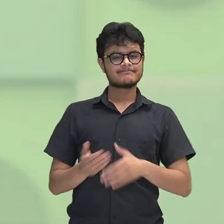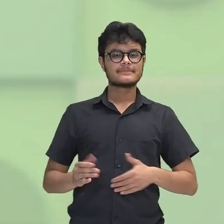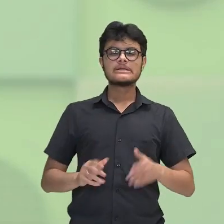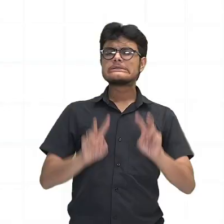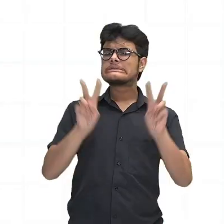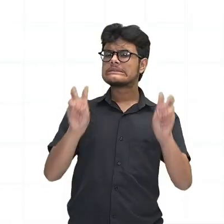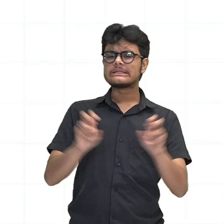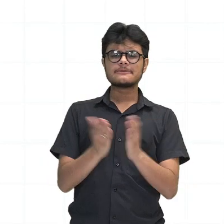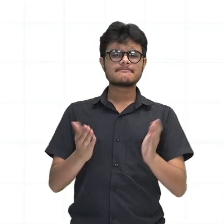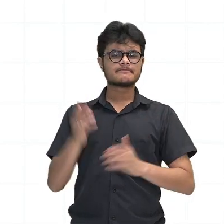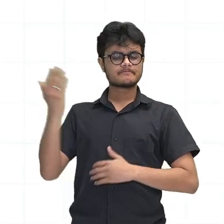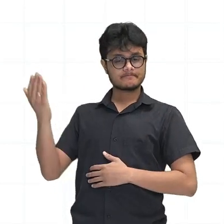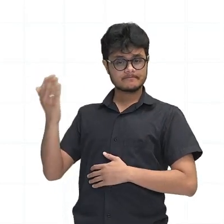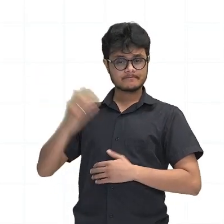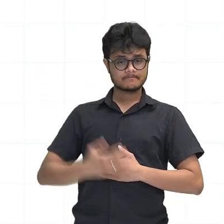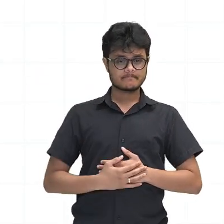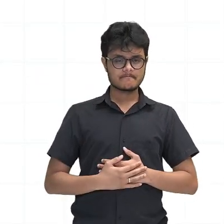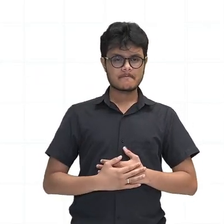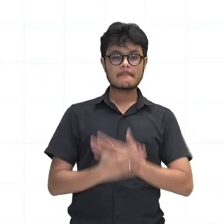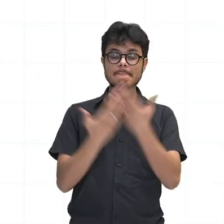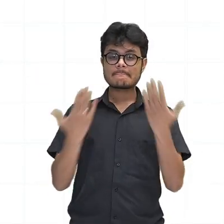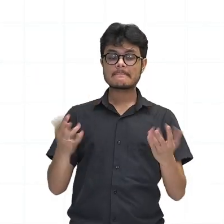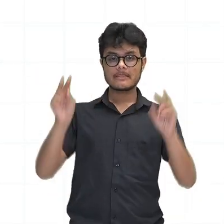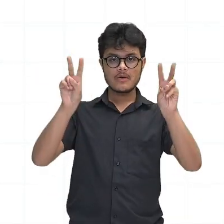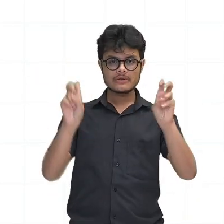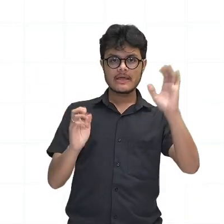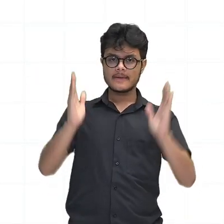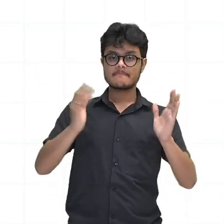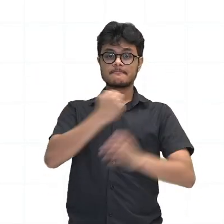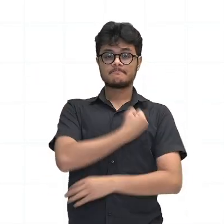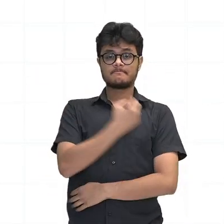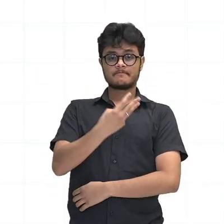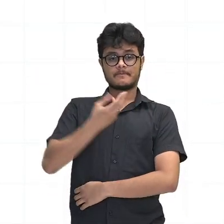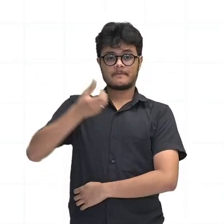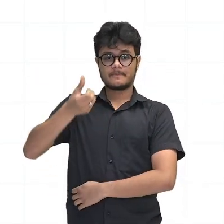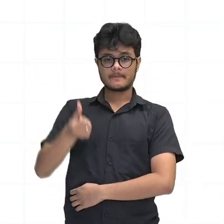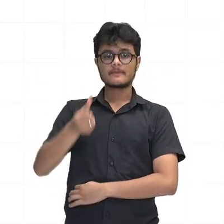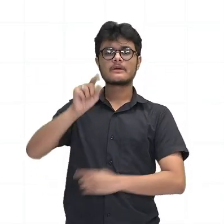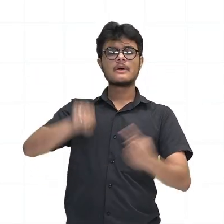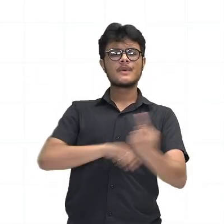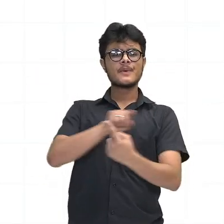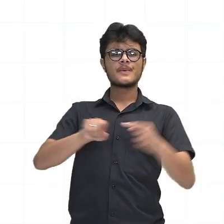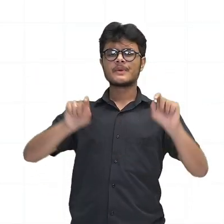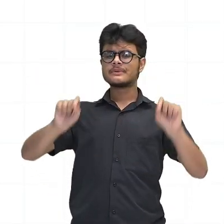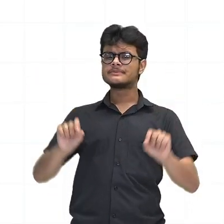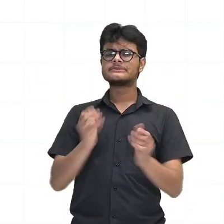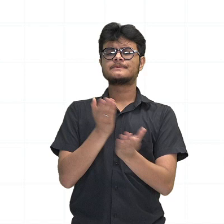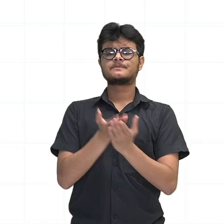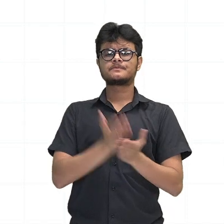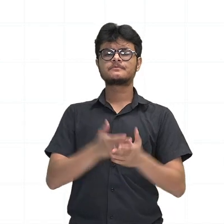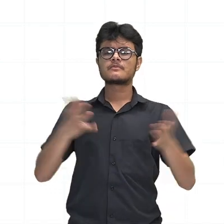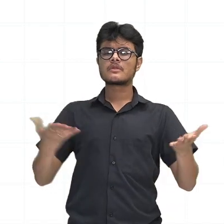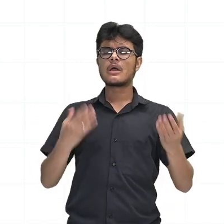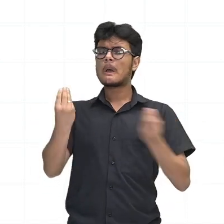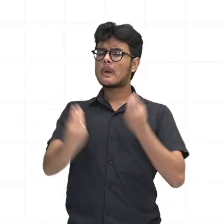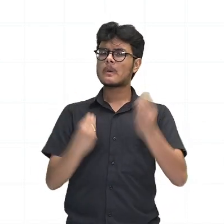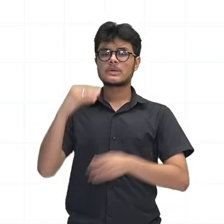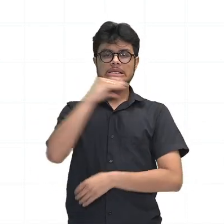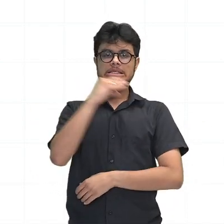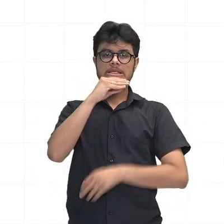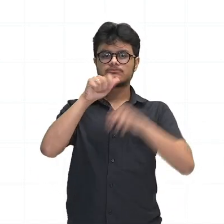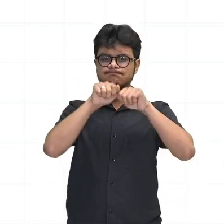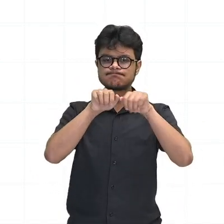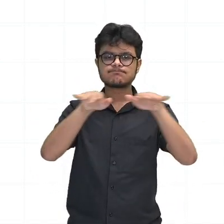ver qual é o assunto da nossa aula. A nossa aula de número 36 tem por objeto de conhecimento formas de propagação